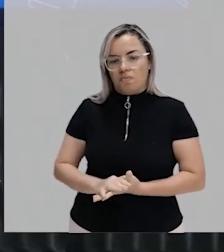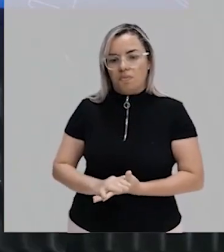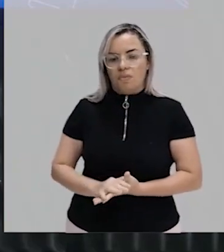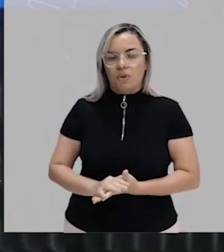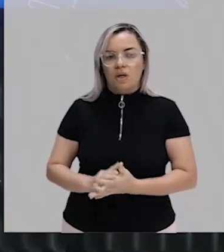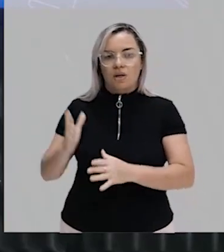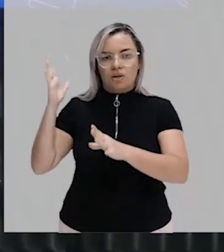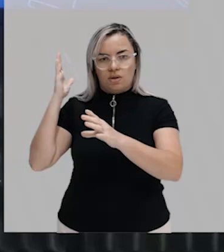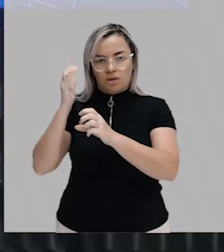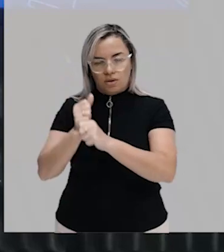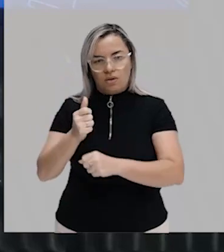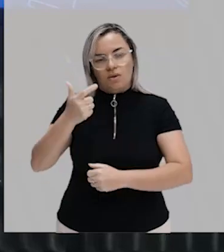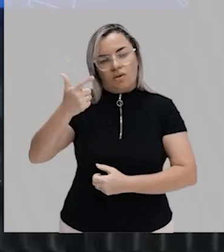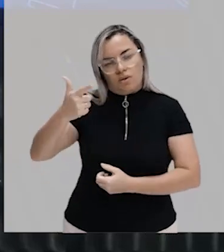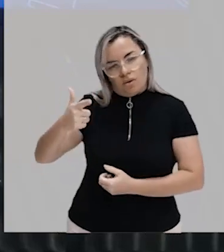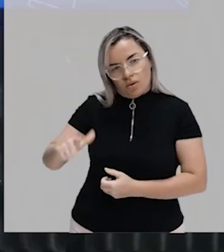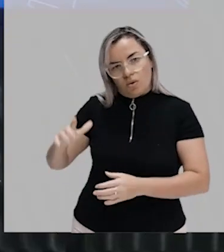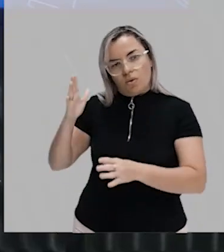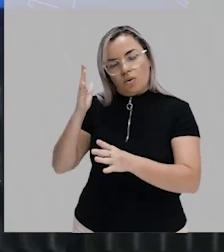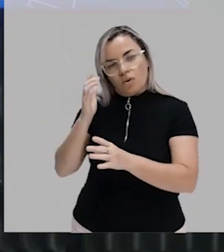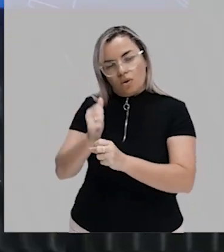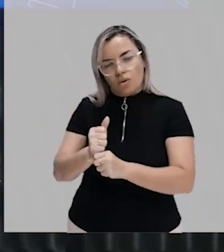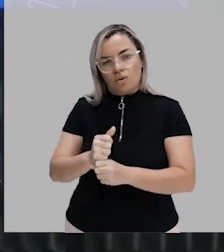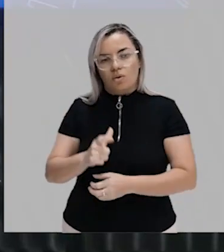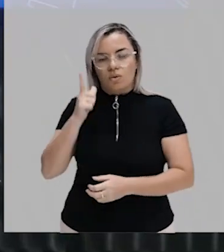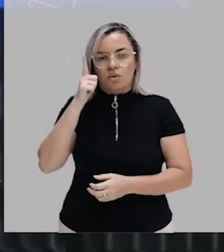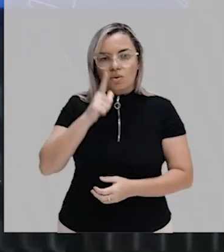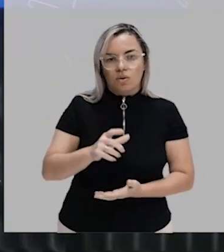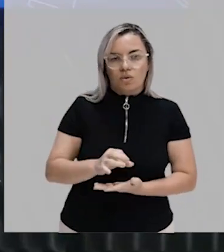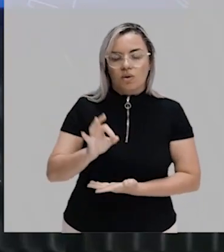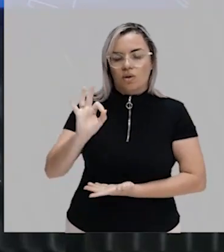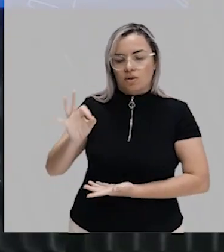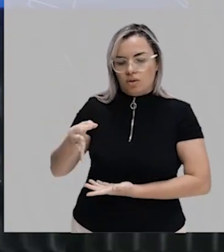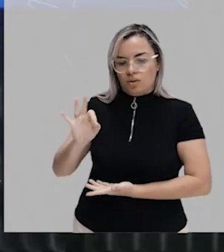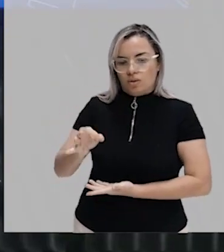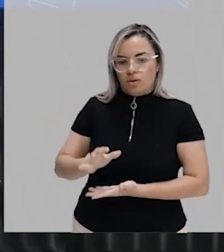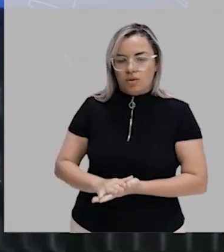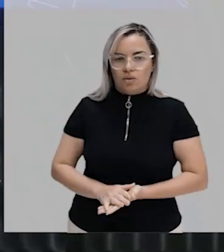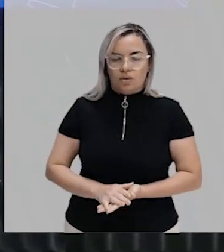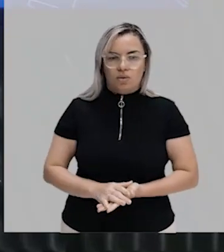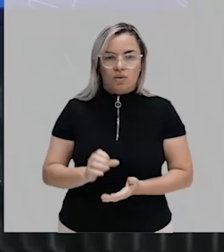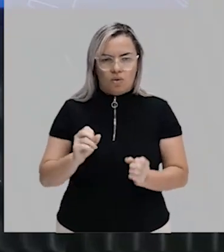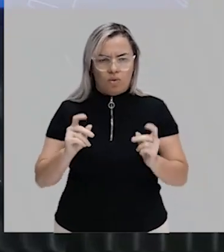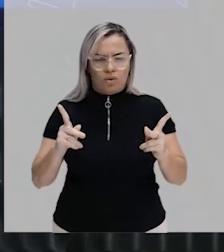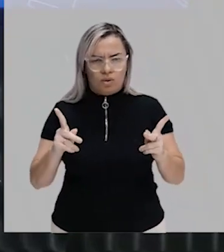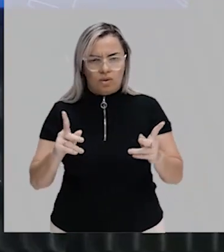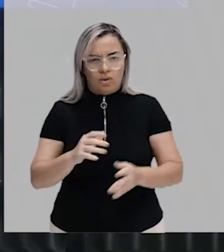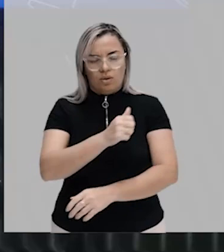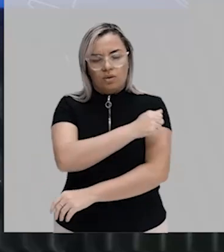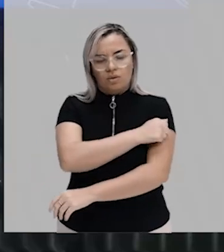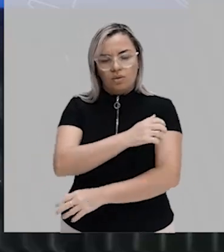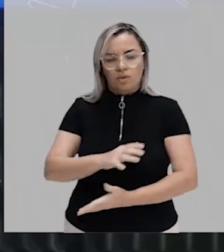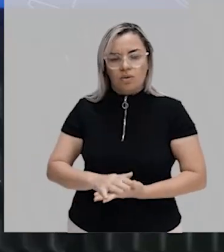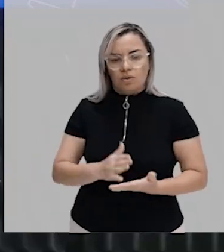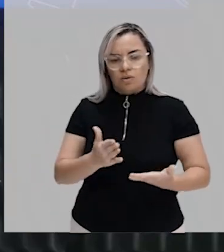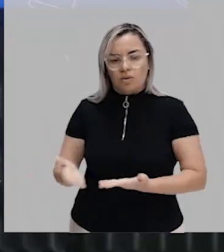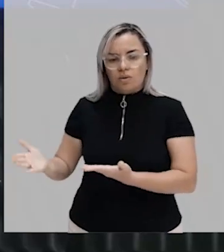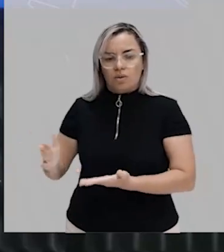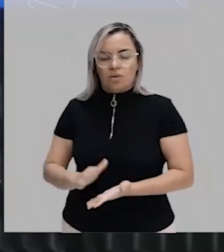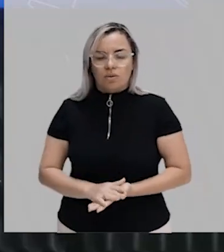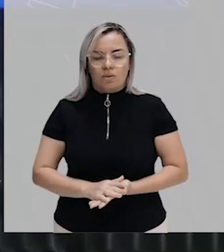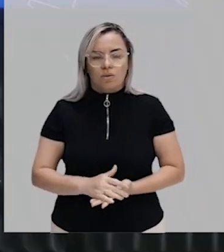ver se a gente conseguiu acertar. Ok? Pegaram, turminha? Vamos a mais